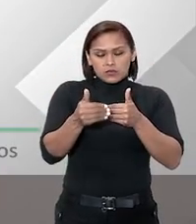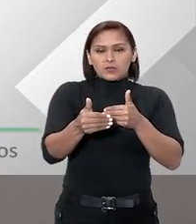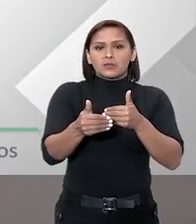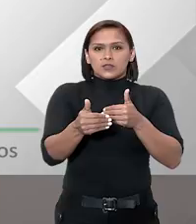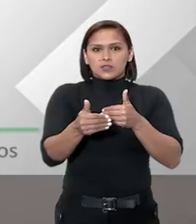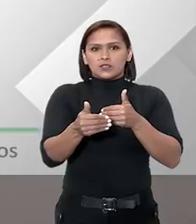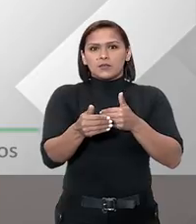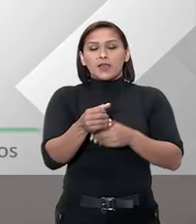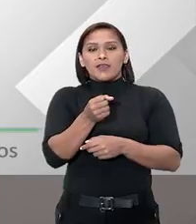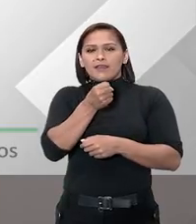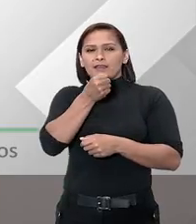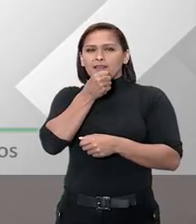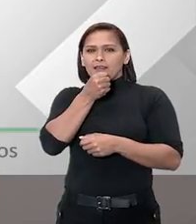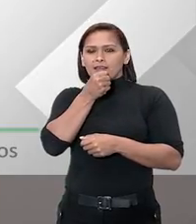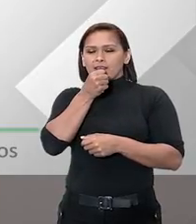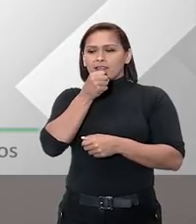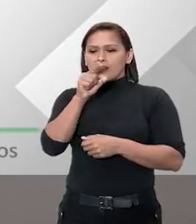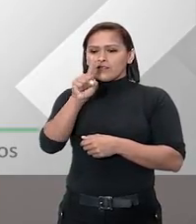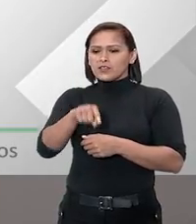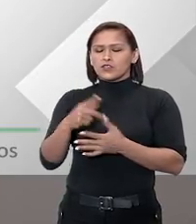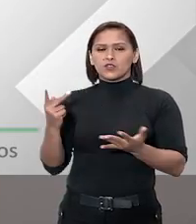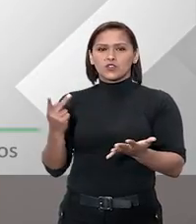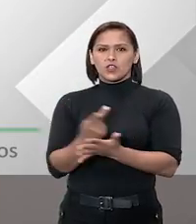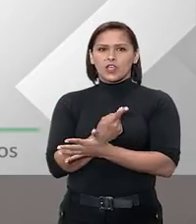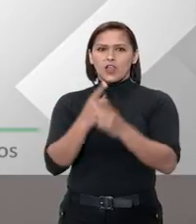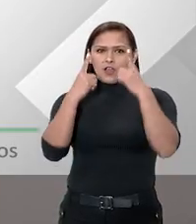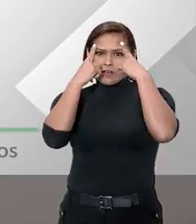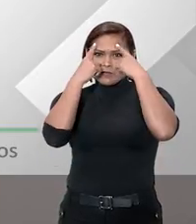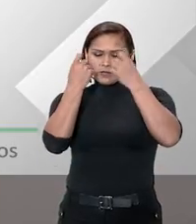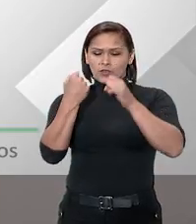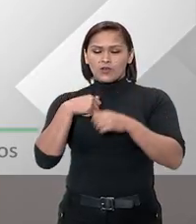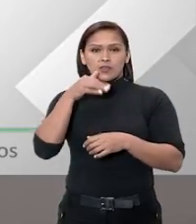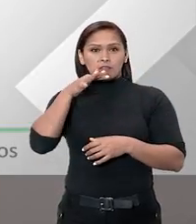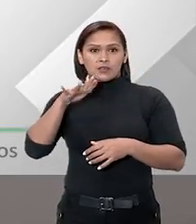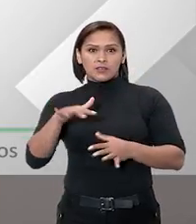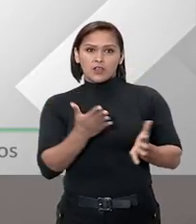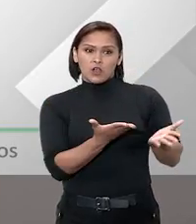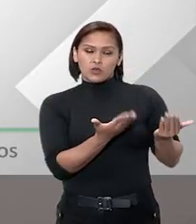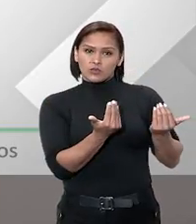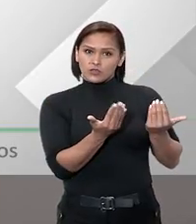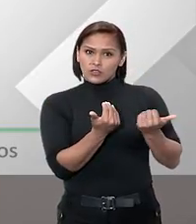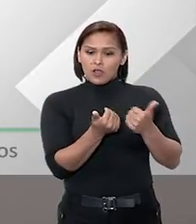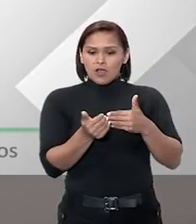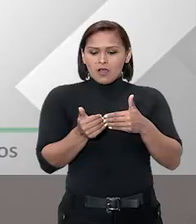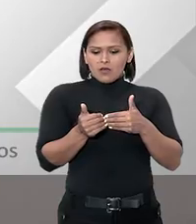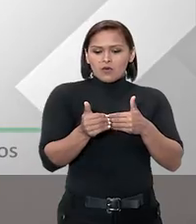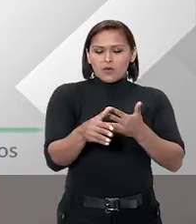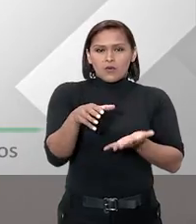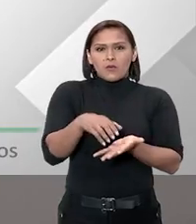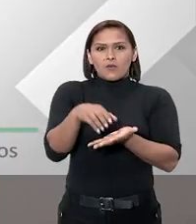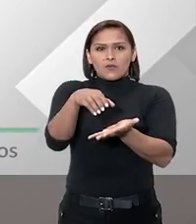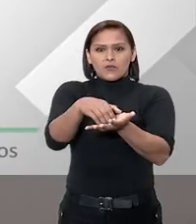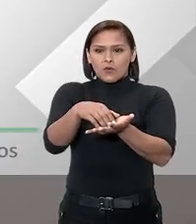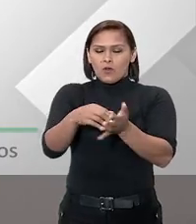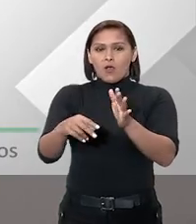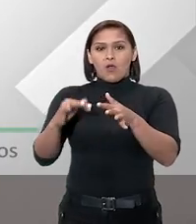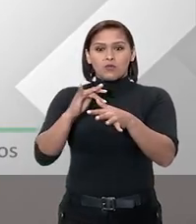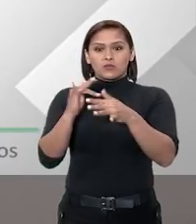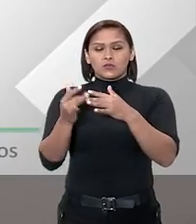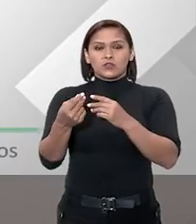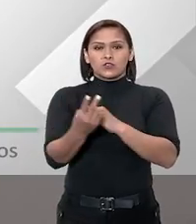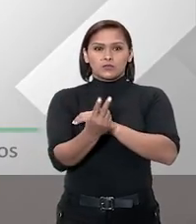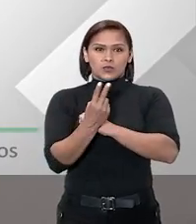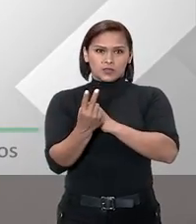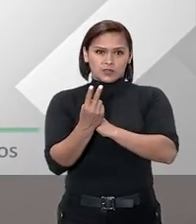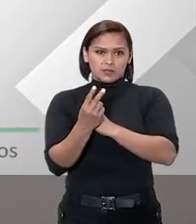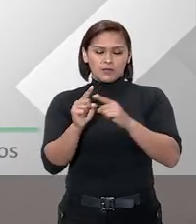de entrevista sobre situação de violência com a criança ou adolescente perante o órgão da rede de